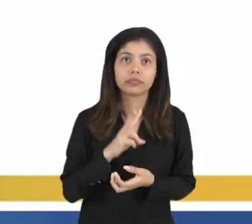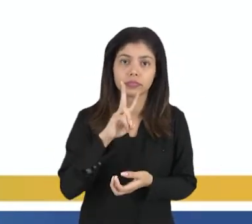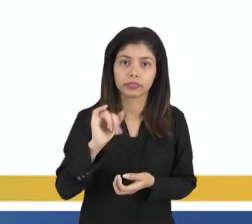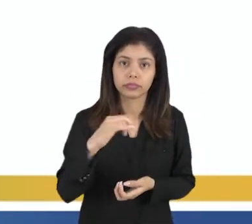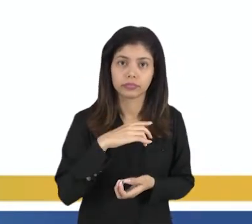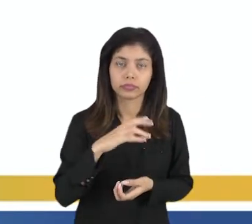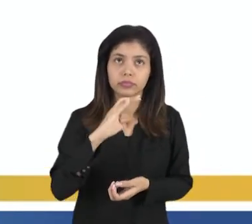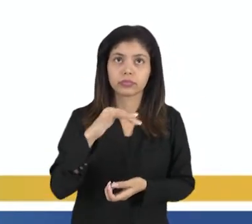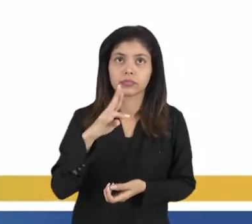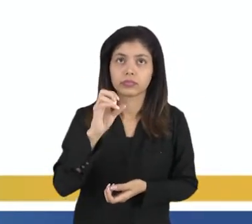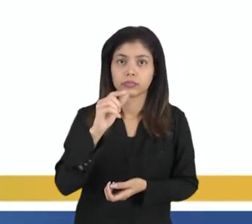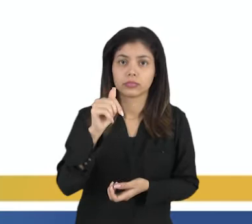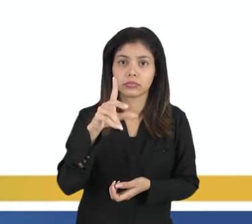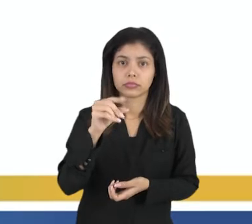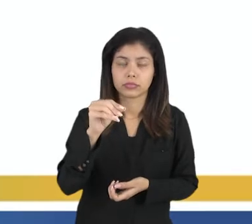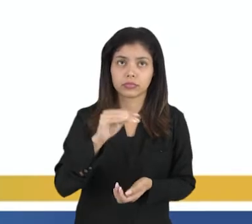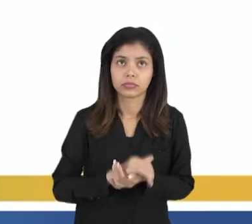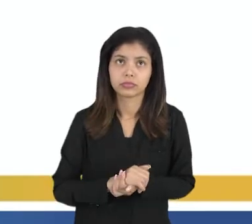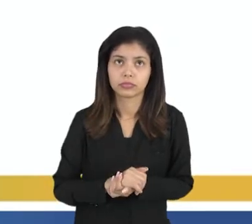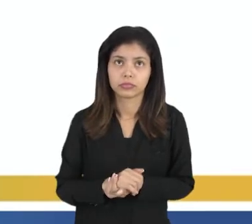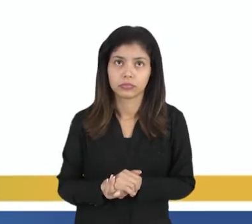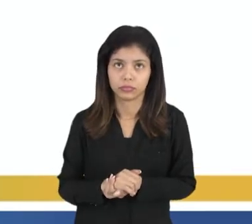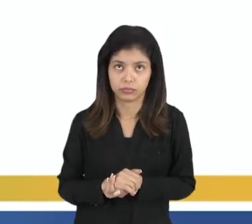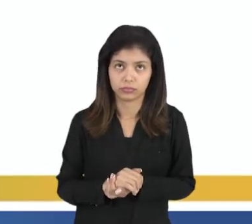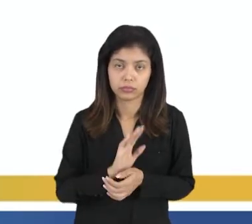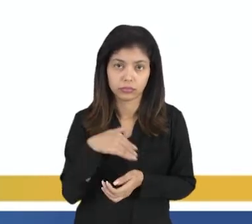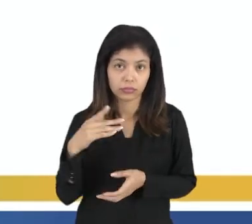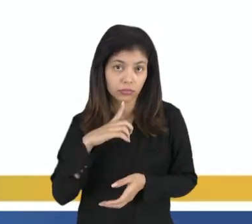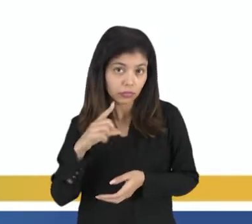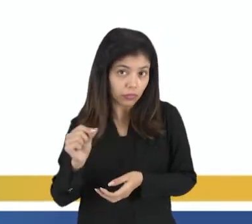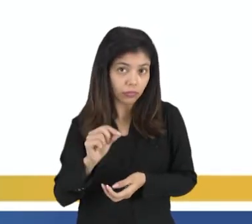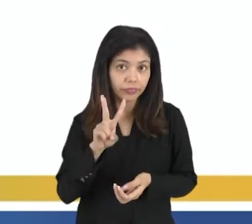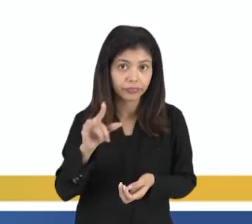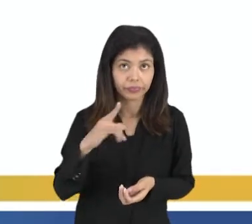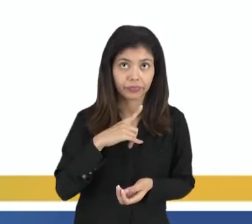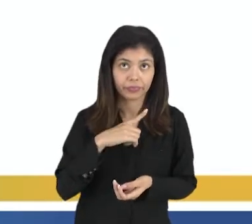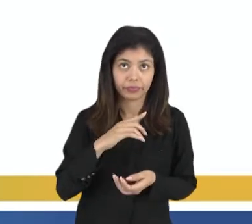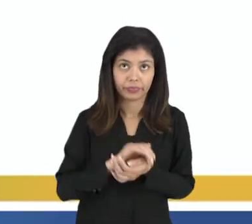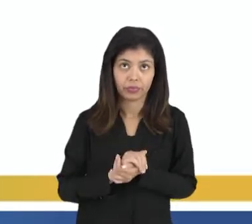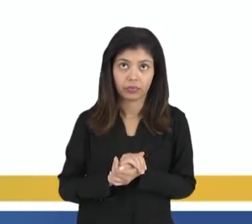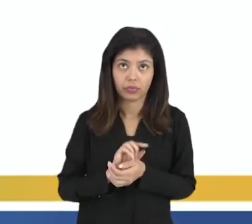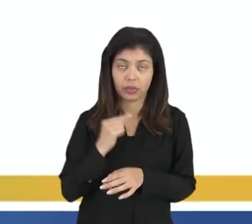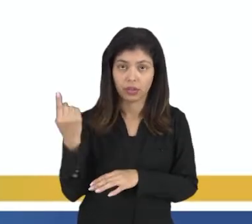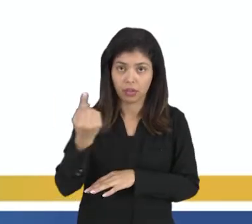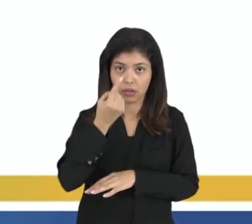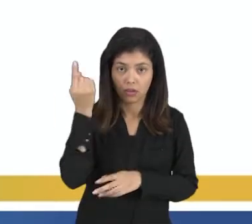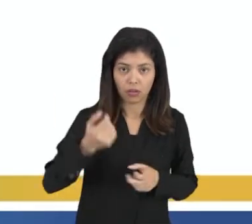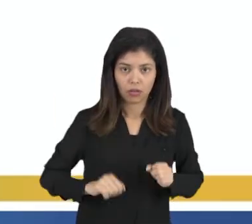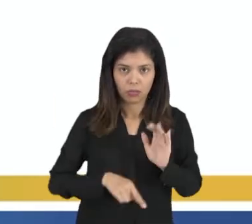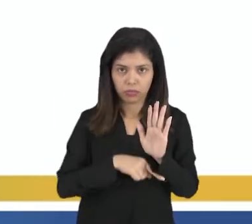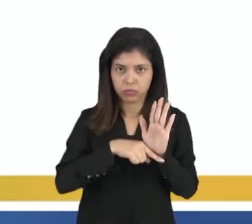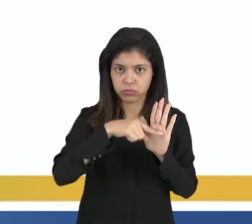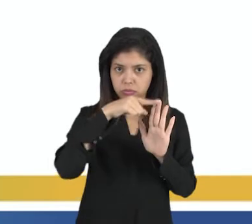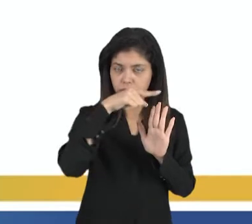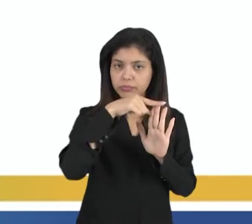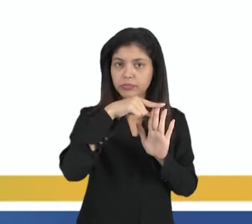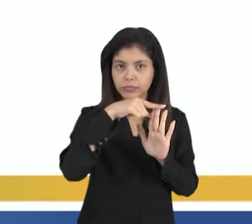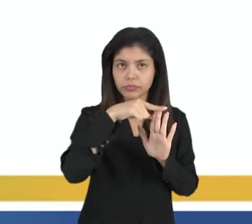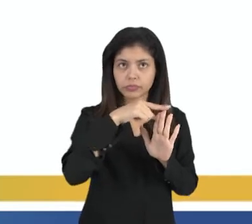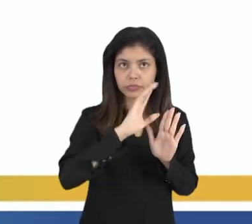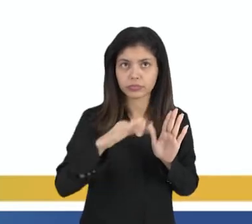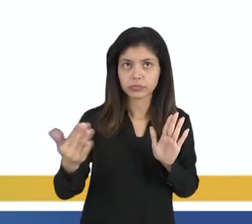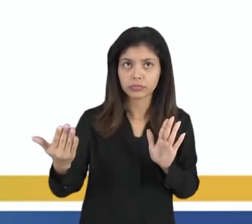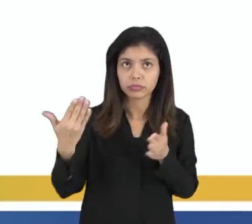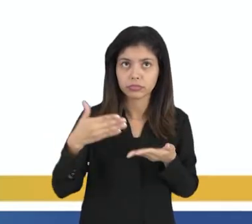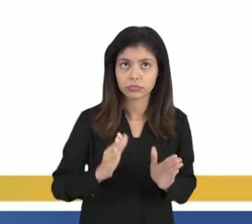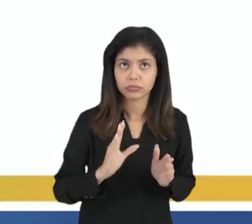para o condensador, tá? Quando ele sai daqui, ele sai em uma alta temperatura, tá? Só que quando ele chega